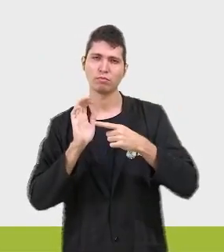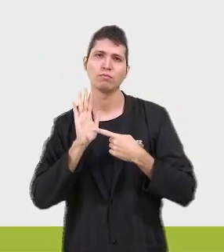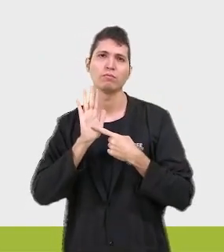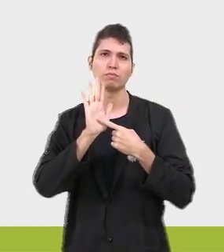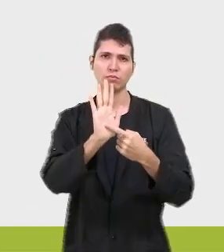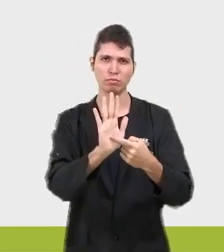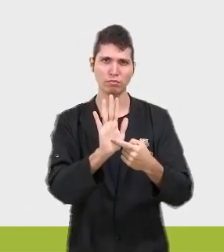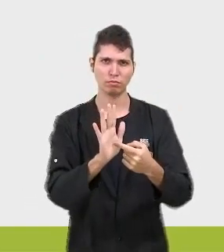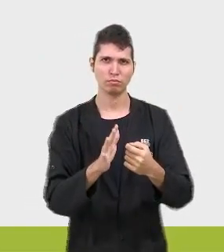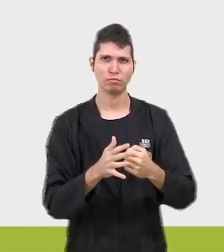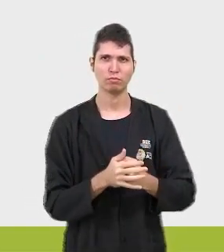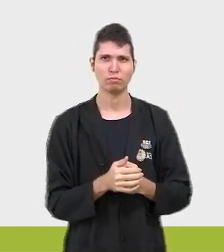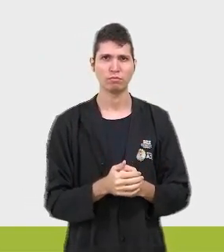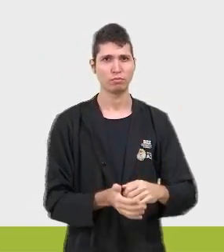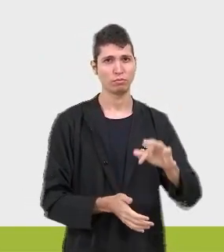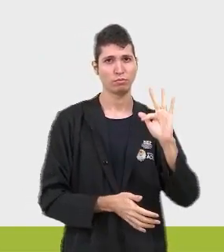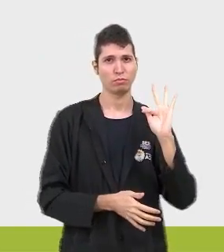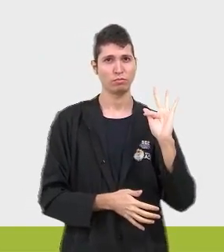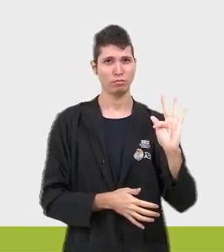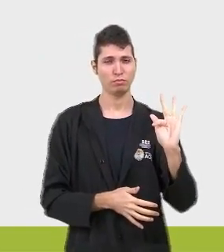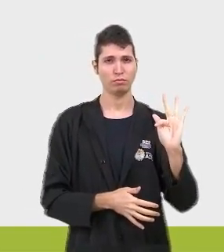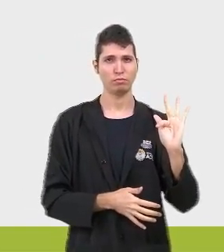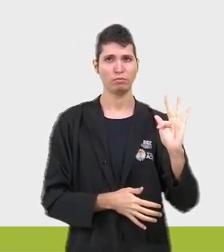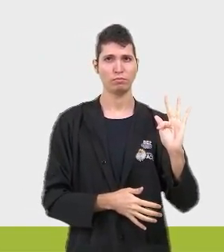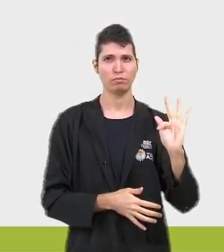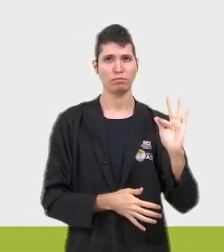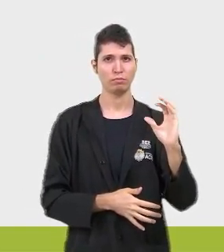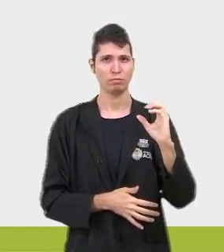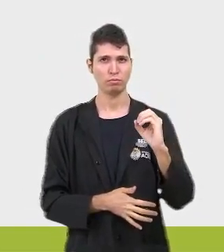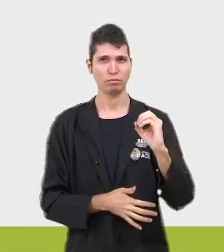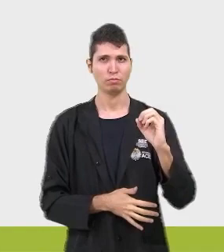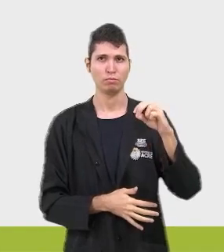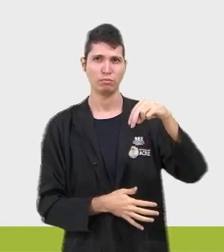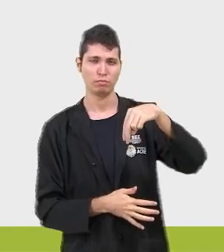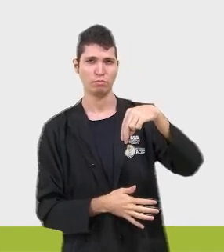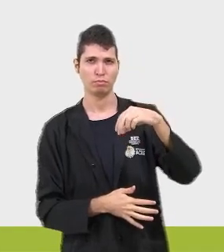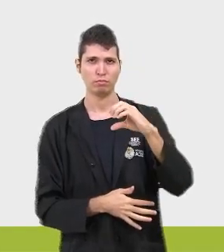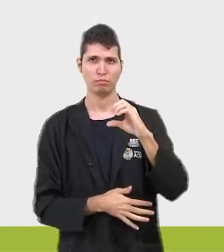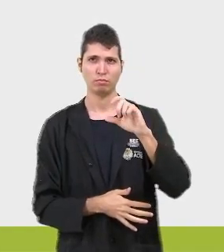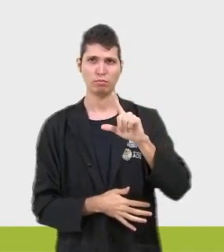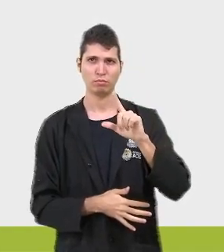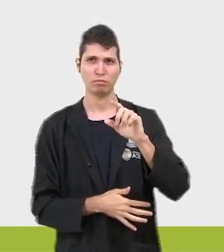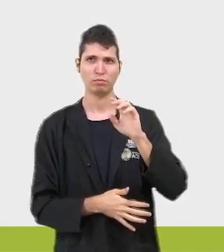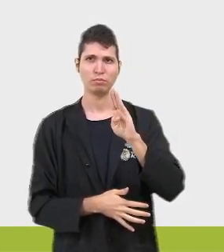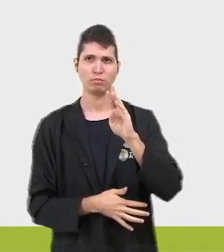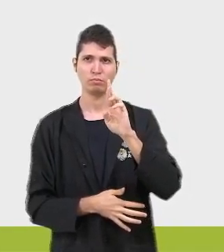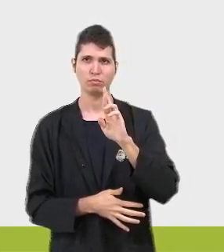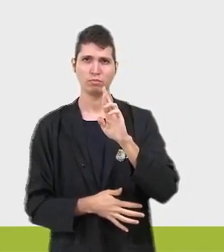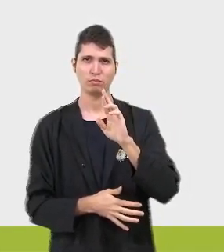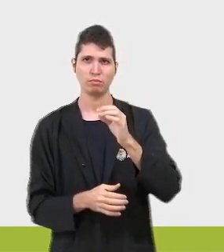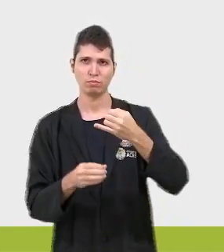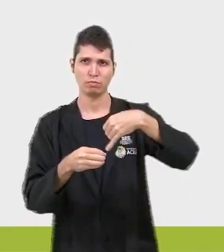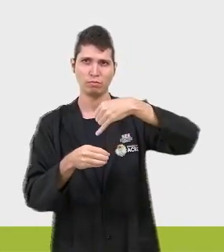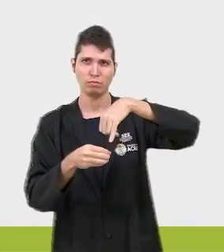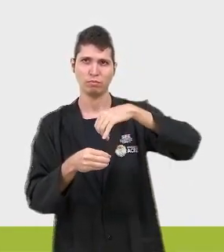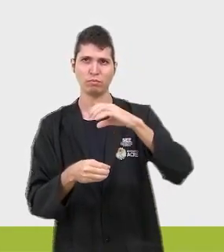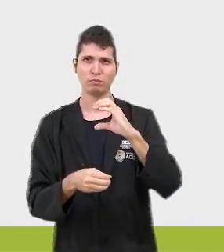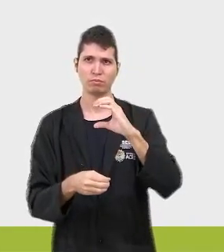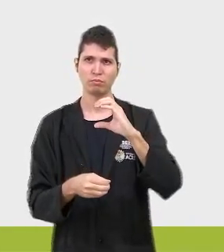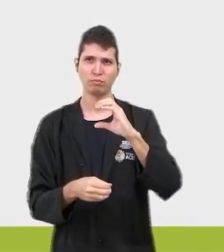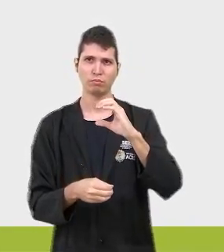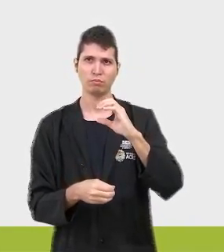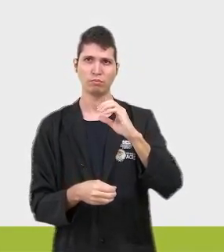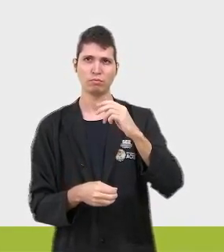mais eletronegativo, que é o flúor, em seguida o oxigênio, nitrogênio, cloro, bromo, iodo,